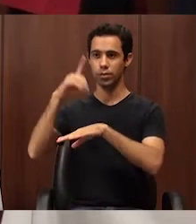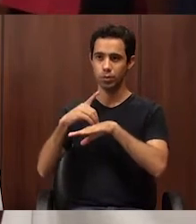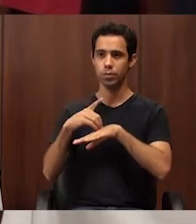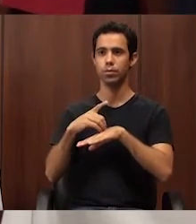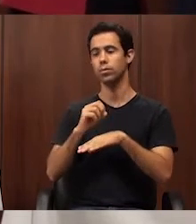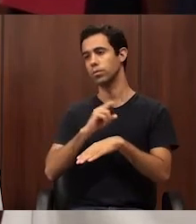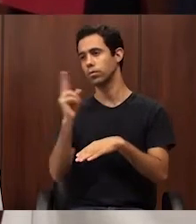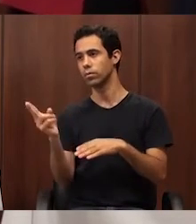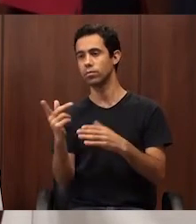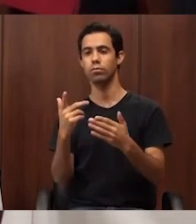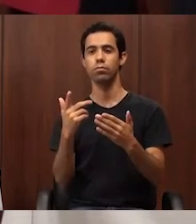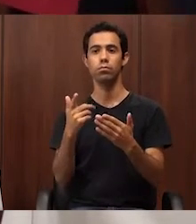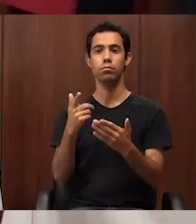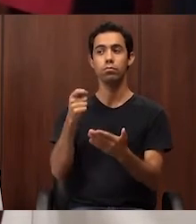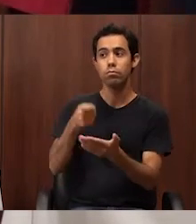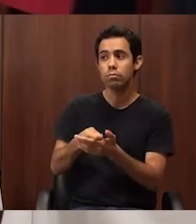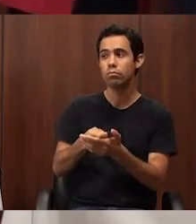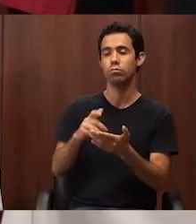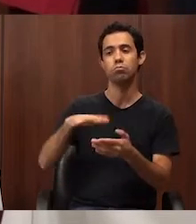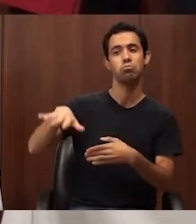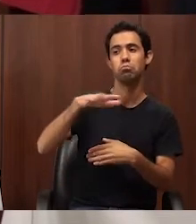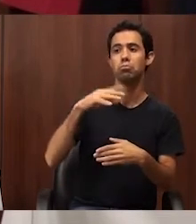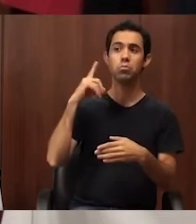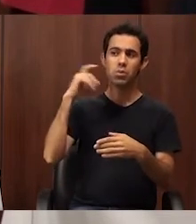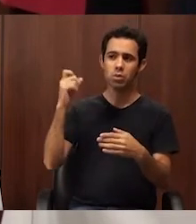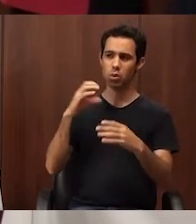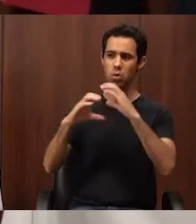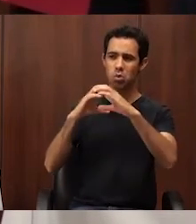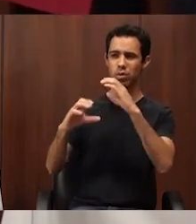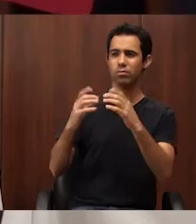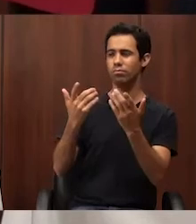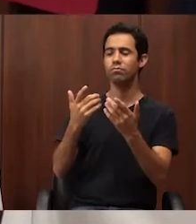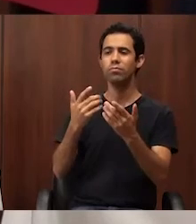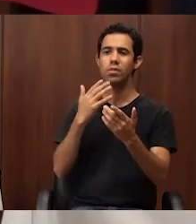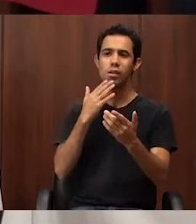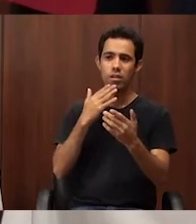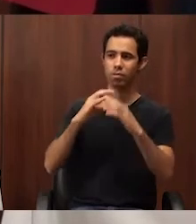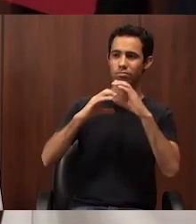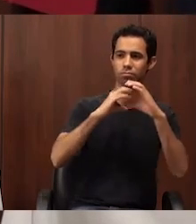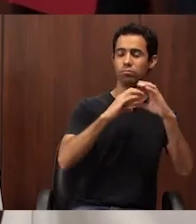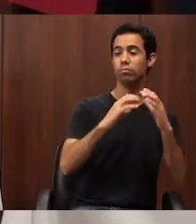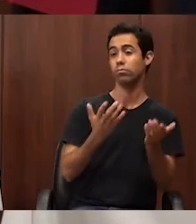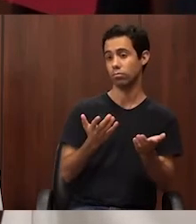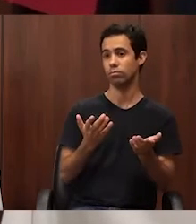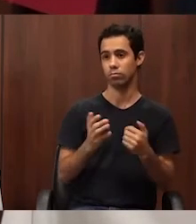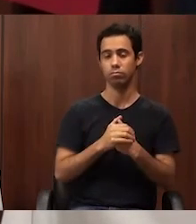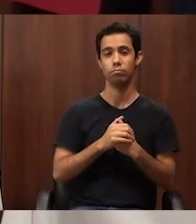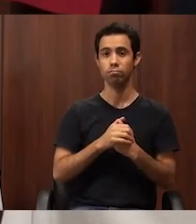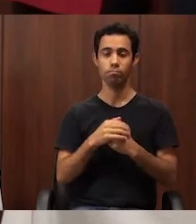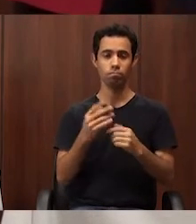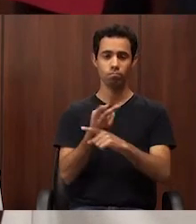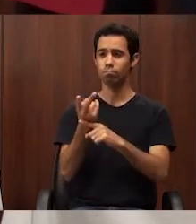se efetivamente não há um ruído de comunicação? Porque eu acho que hoje a gente não consegue nem avaliar isso,